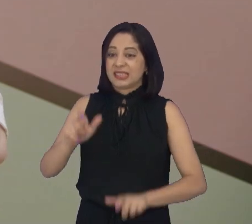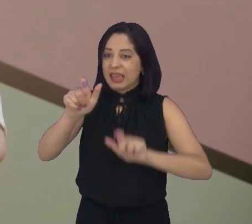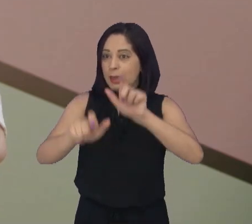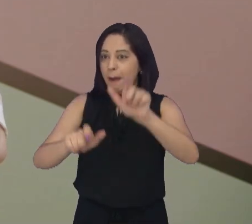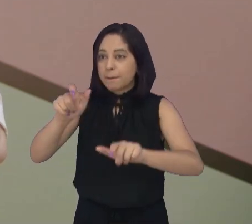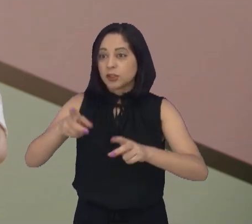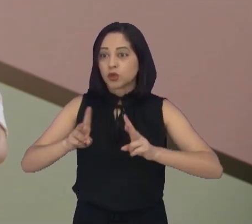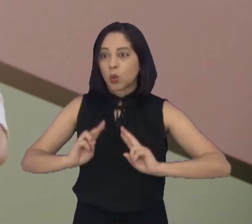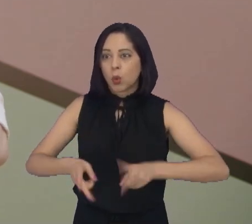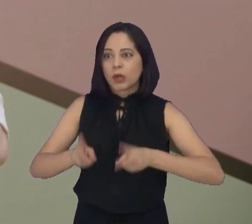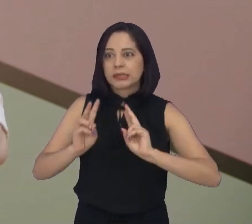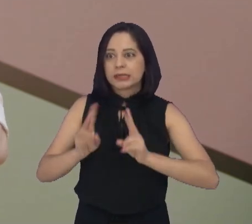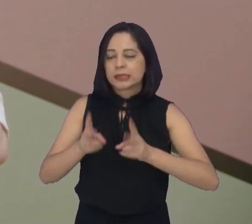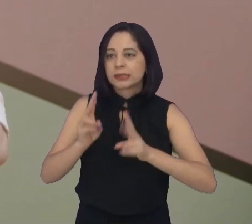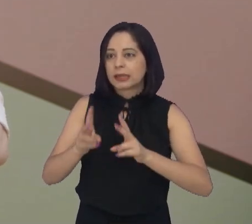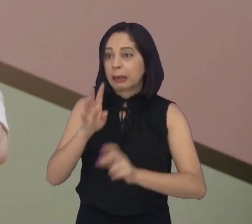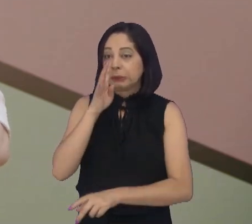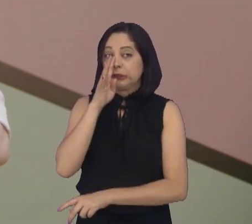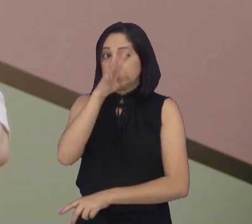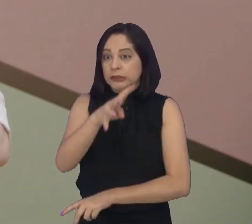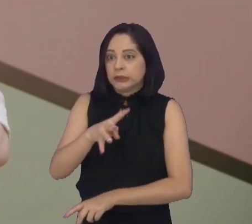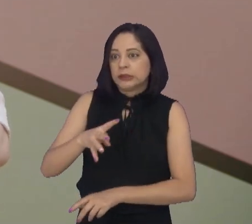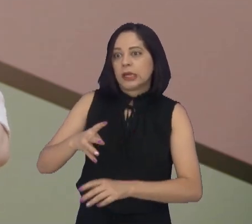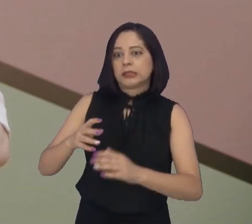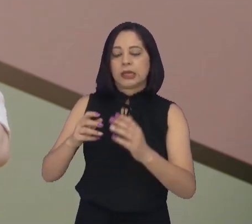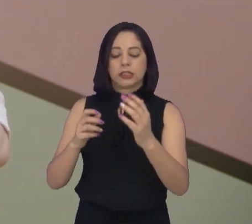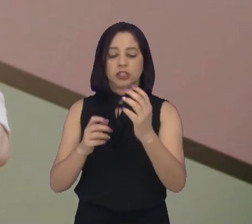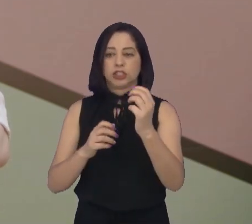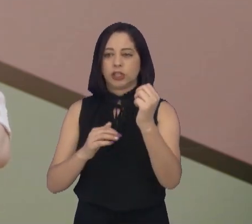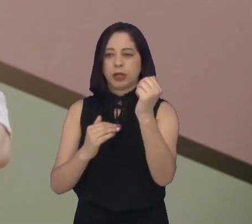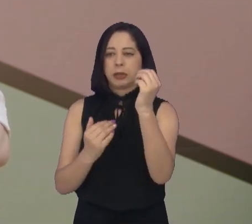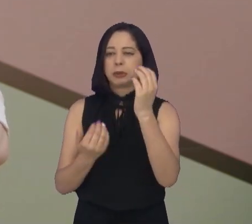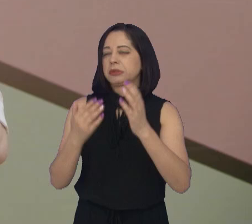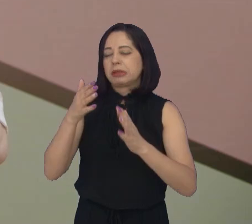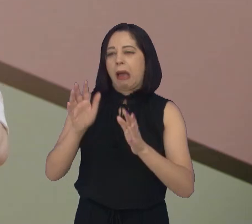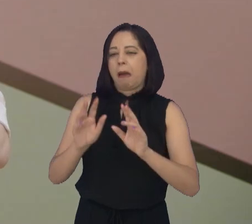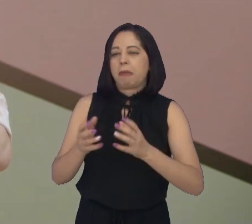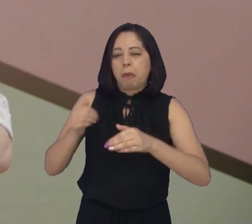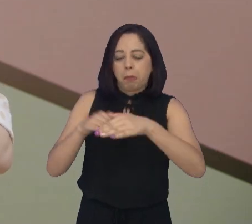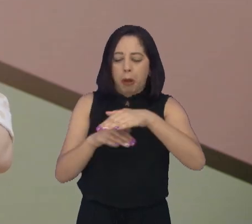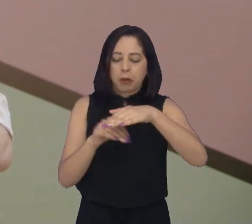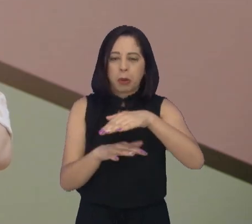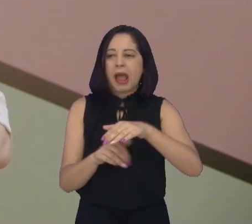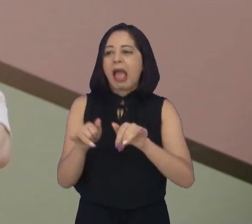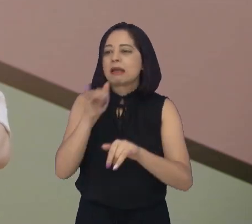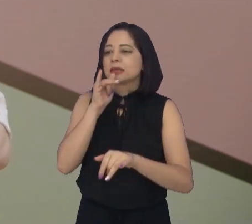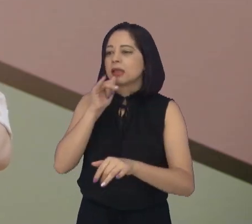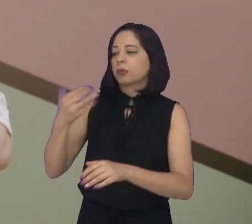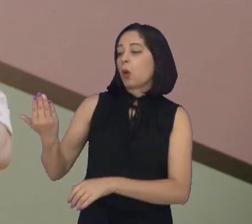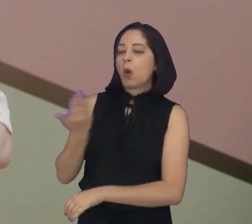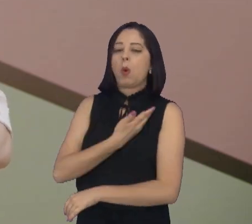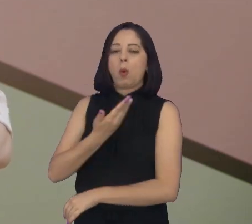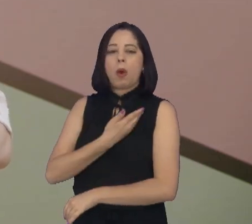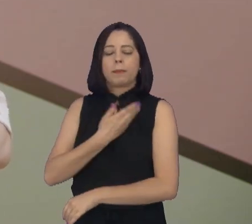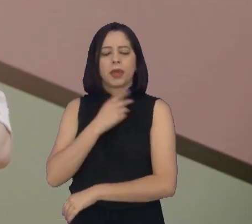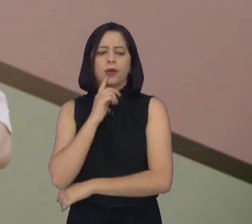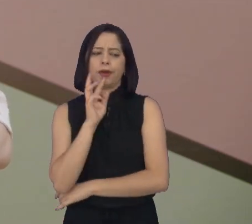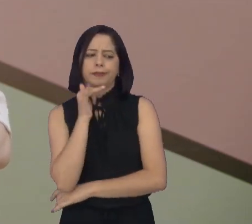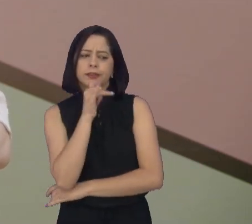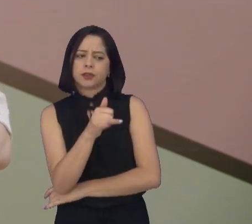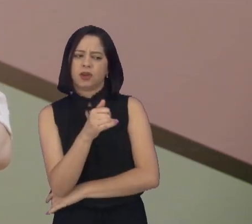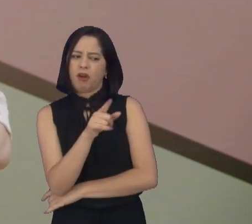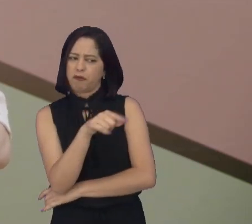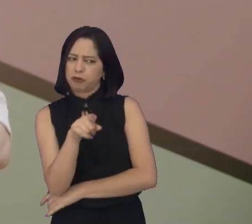excessos e acumular, elas têm uma dificuldade de perceber isso. Então, se alguém de repente da família ou algum amigo está dando um toque, é